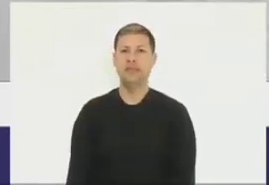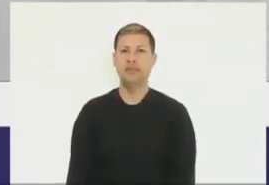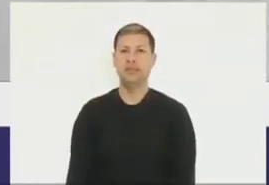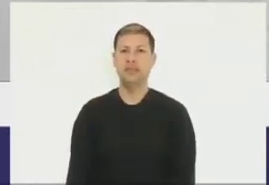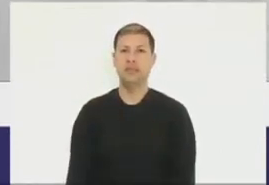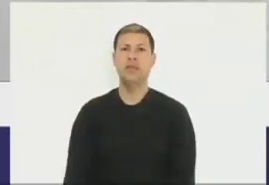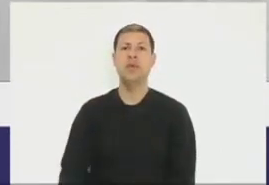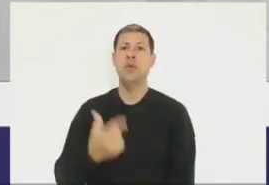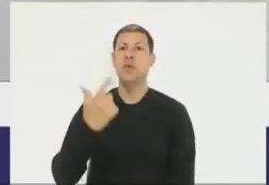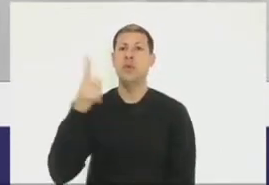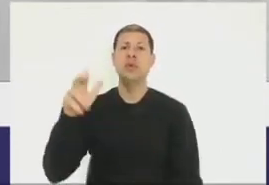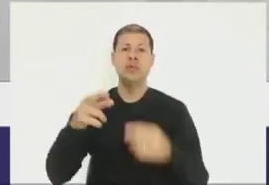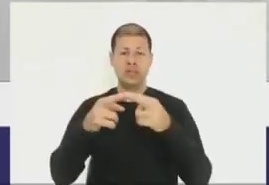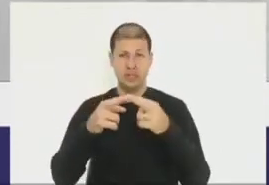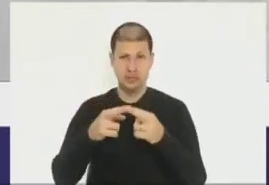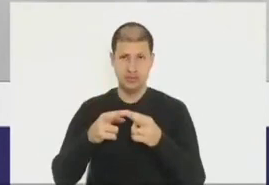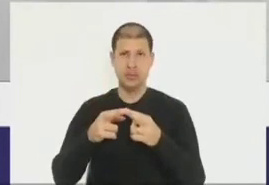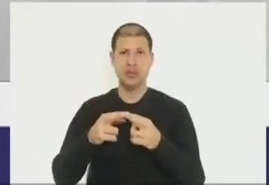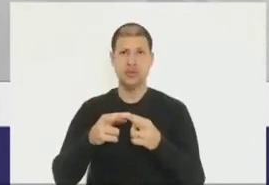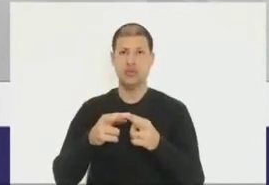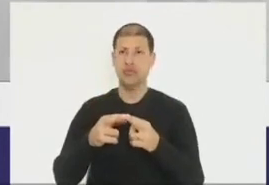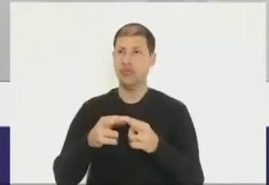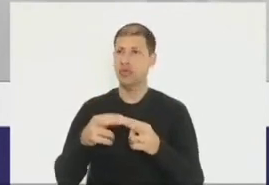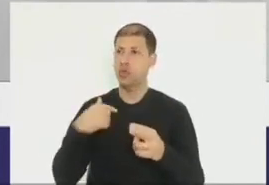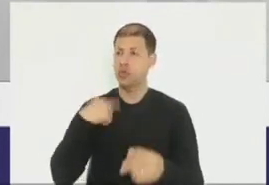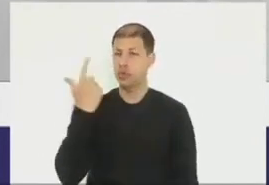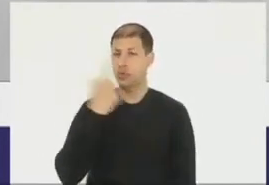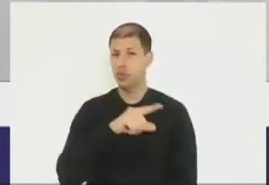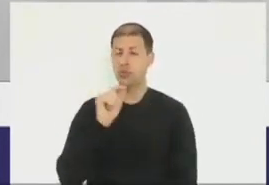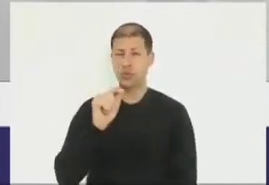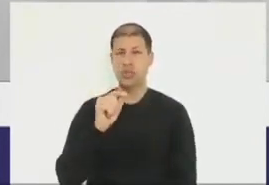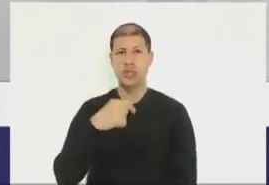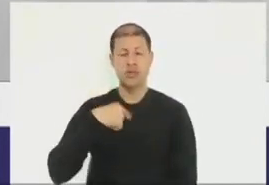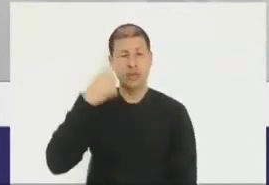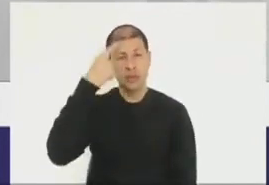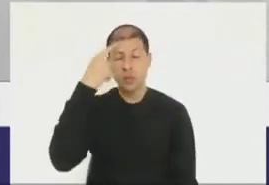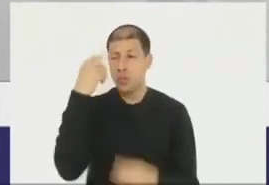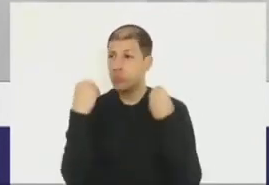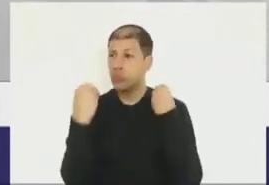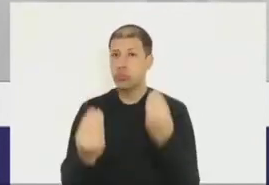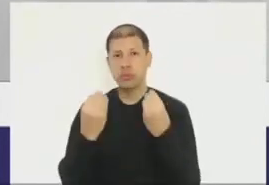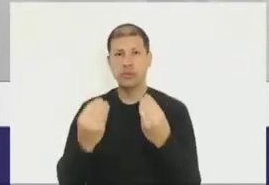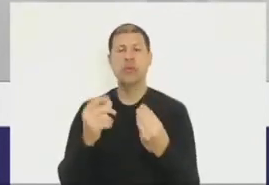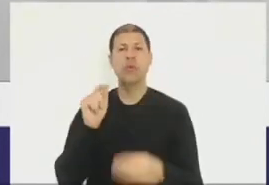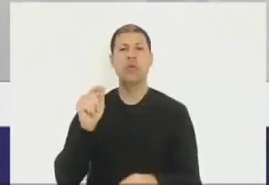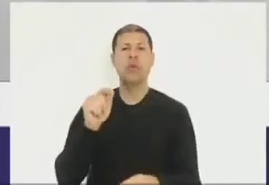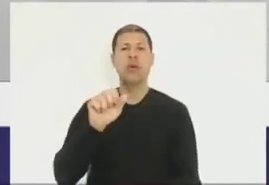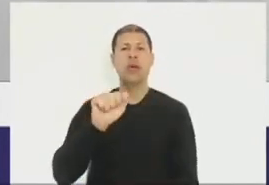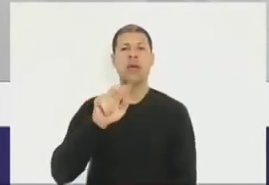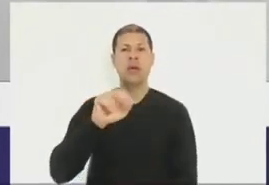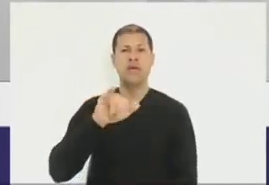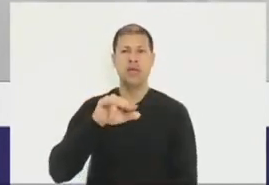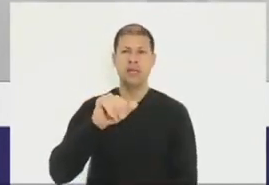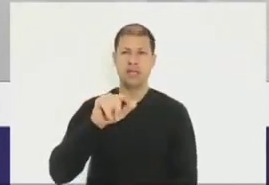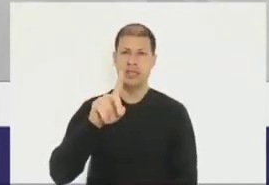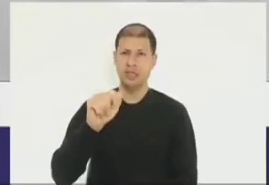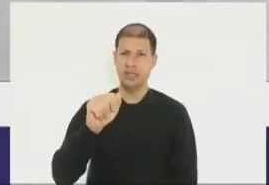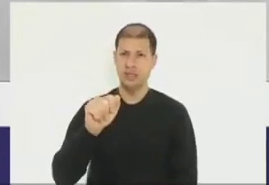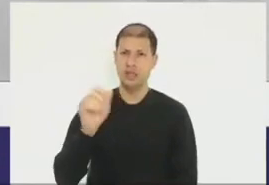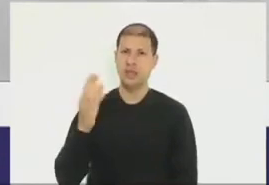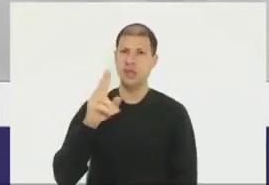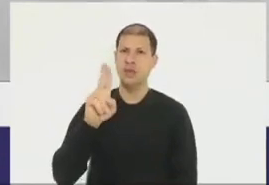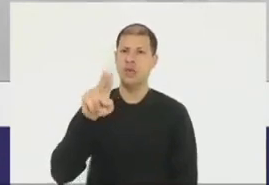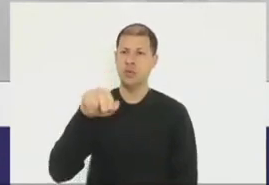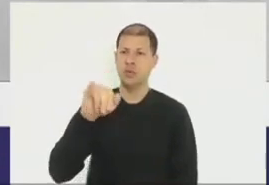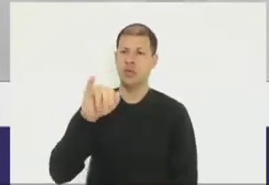Outro requerimento que eu fui atendido e que eu achava um absurdo é a Avenida Universitária.